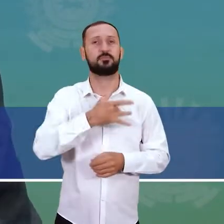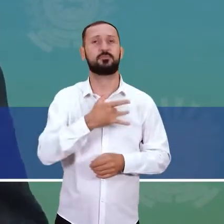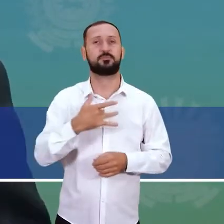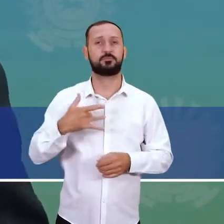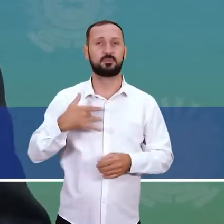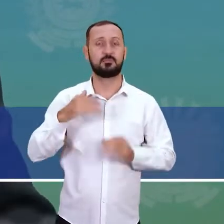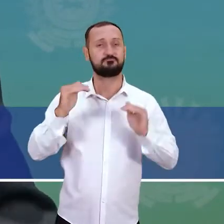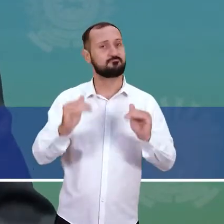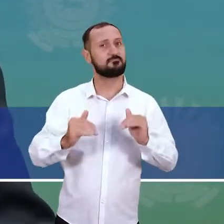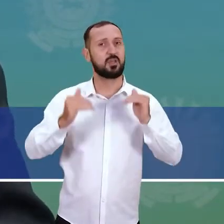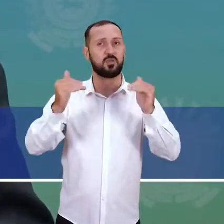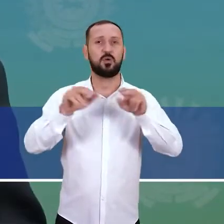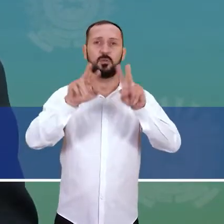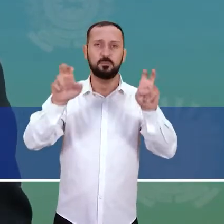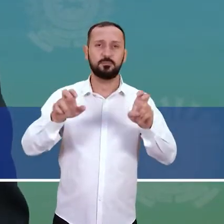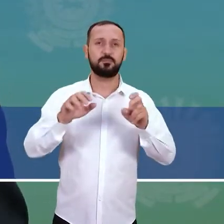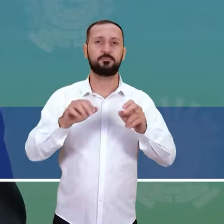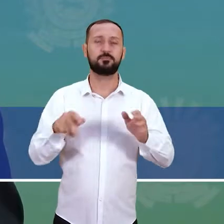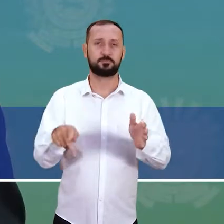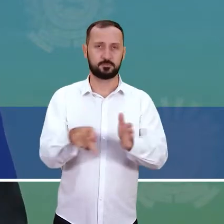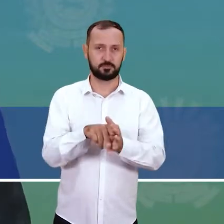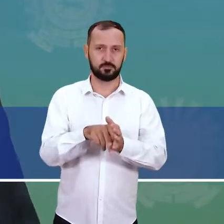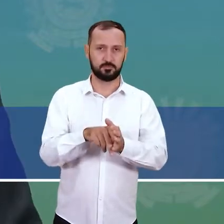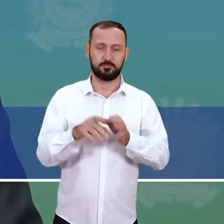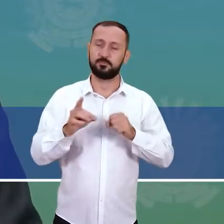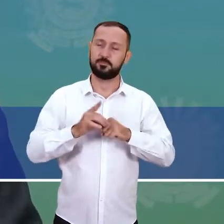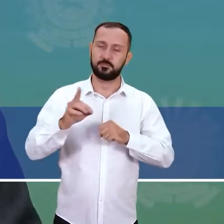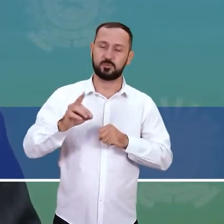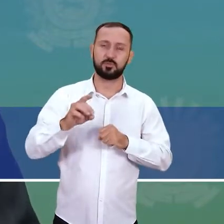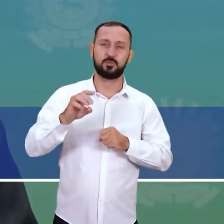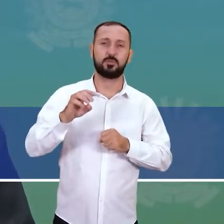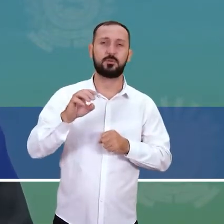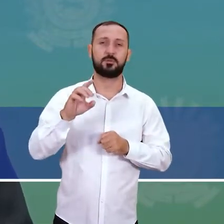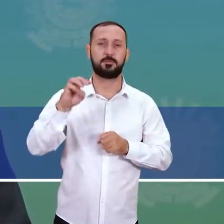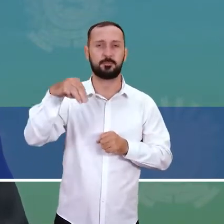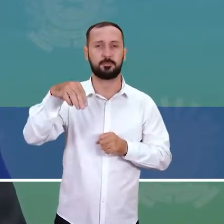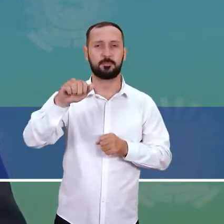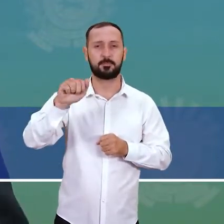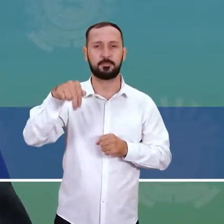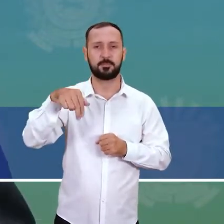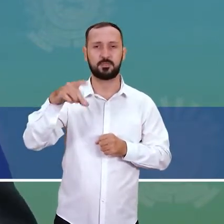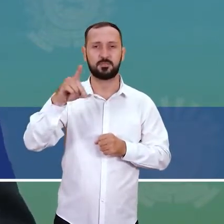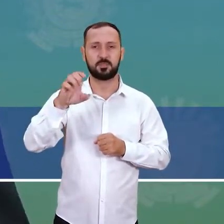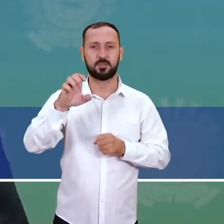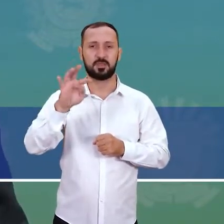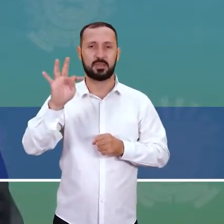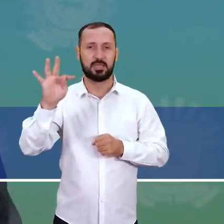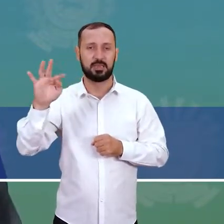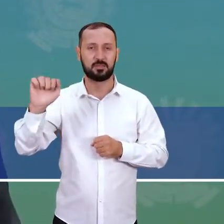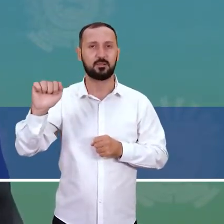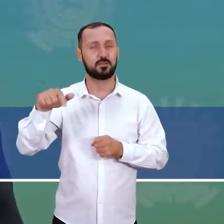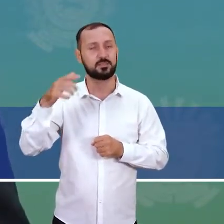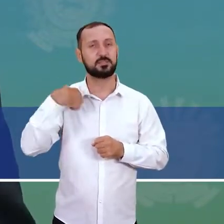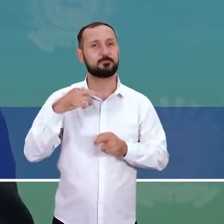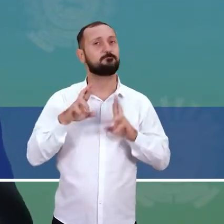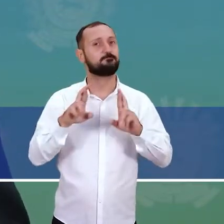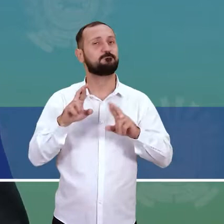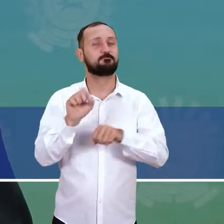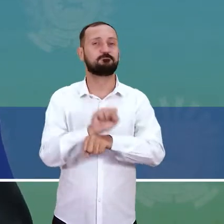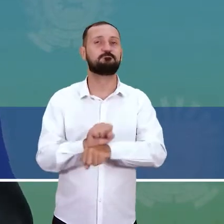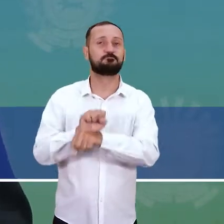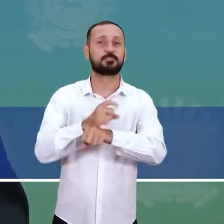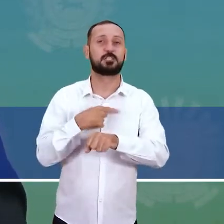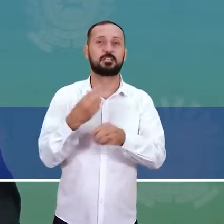ministro que é a autoridade maior no tema, que é o doutor Henrique Mandetta. Então estamos assim esperançosos de que